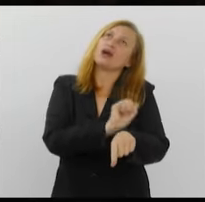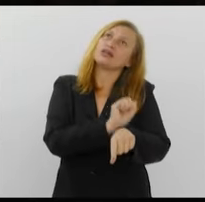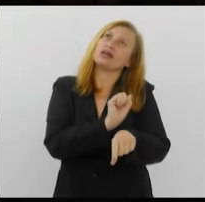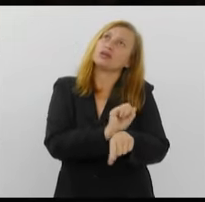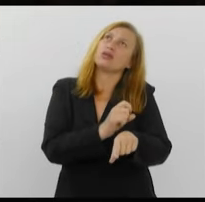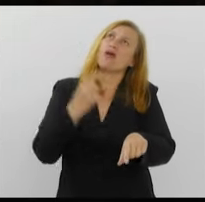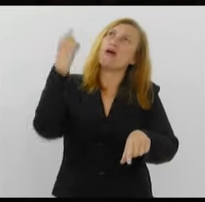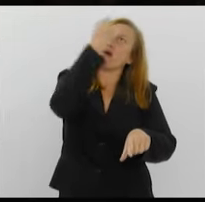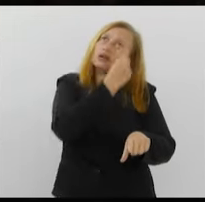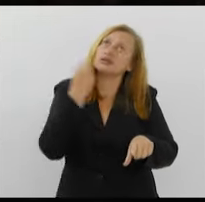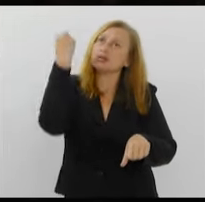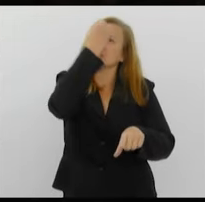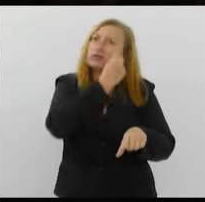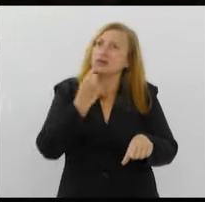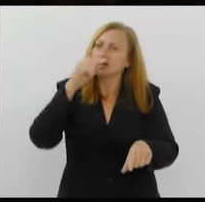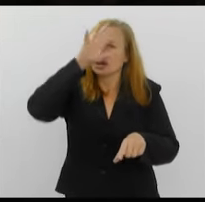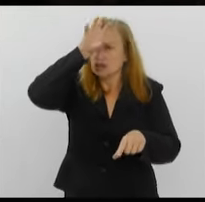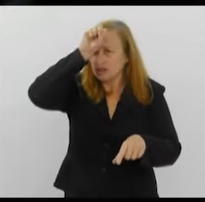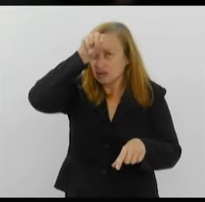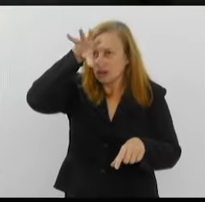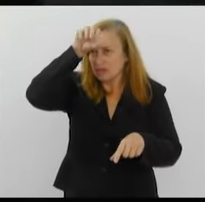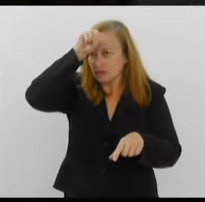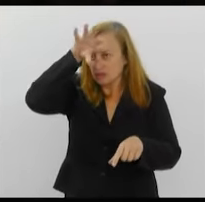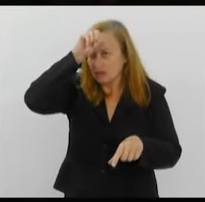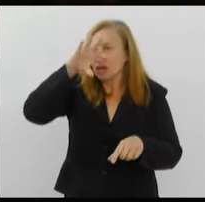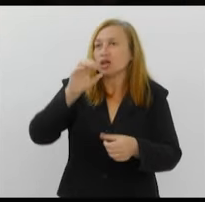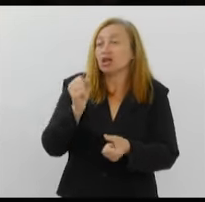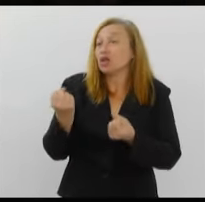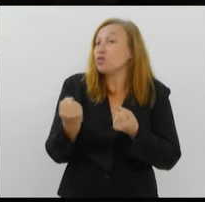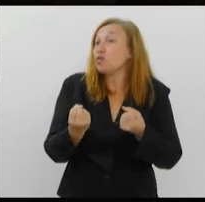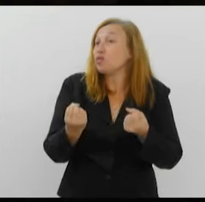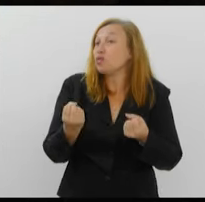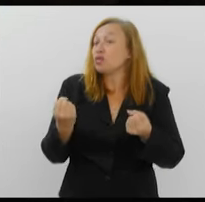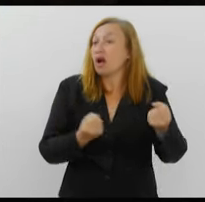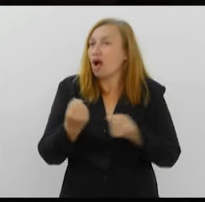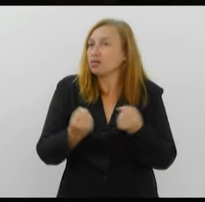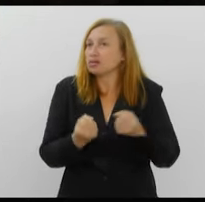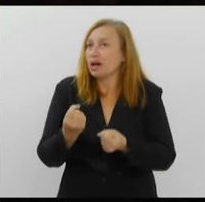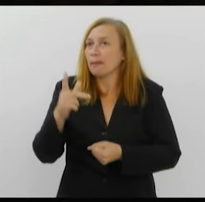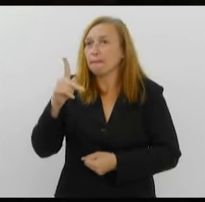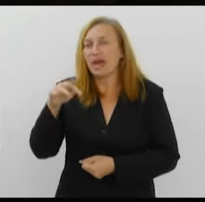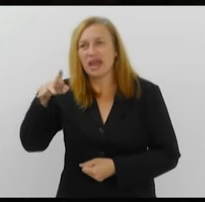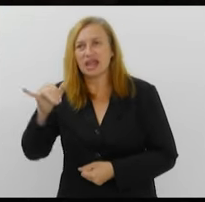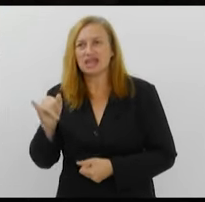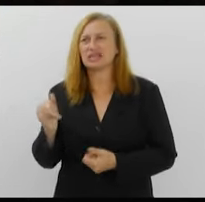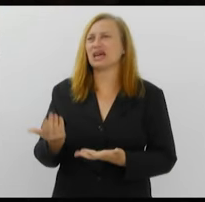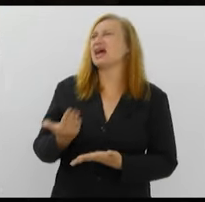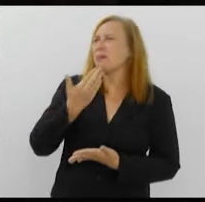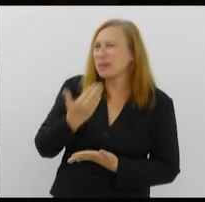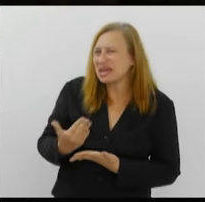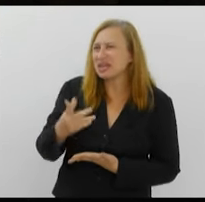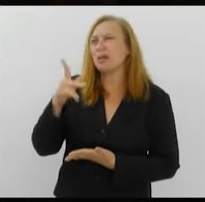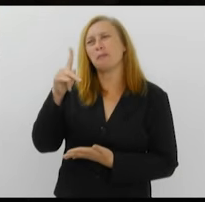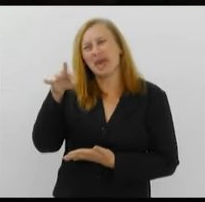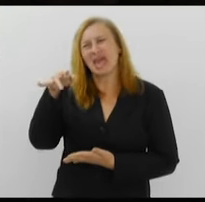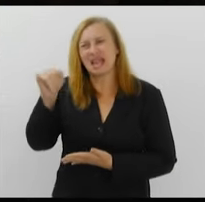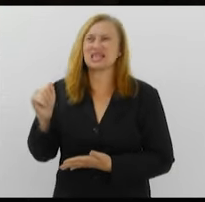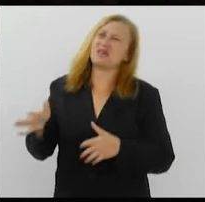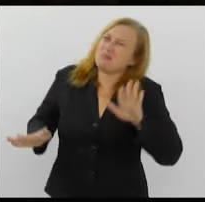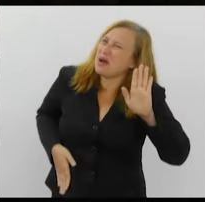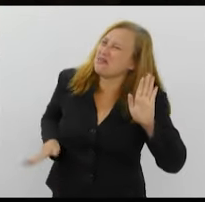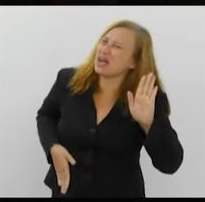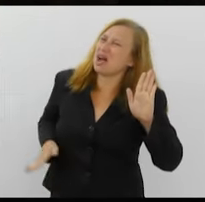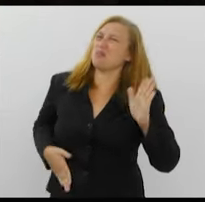Acontece demais em acidente, mas não. Mas o pessoal está pedindo perícia para vagabundo, doutor.